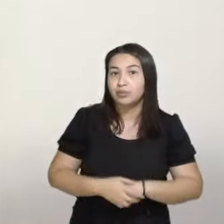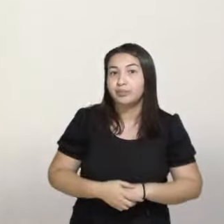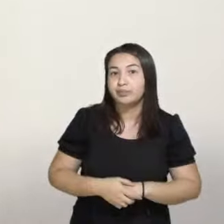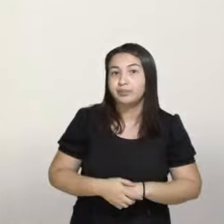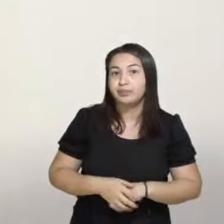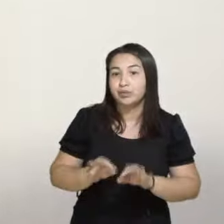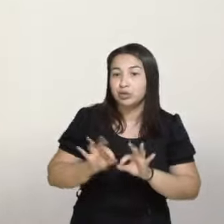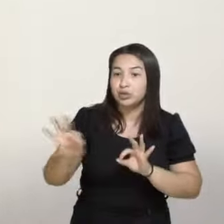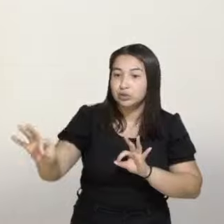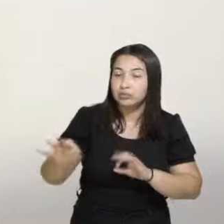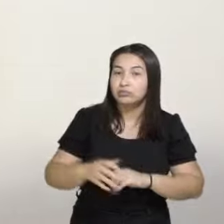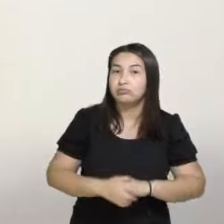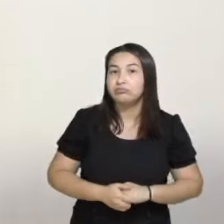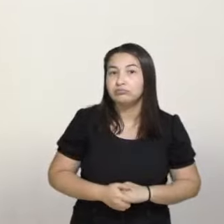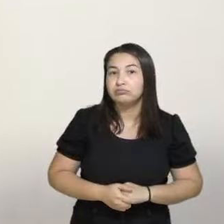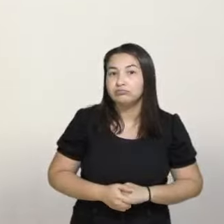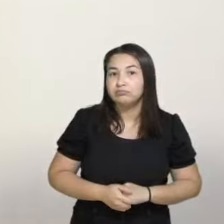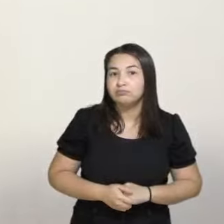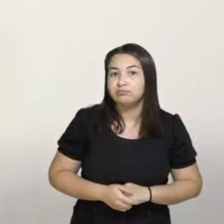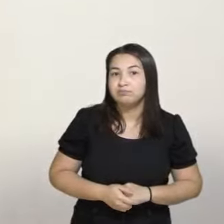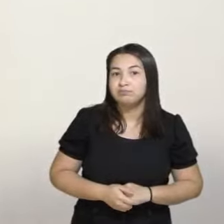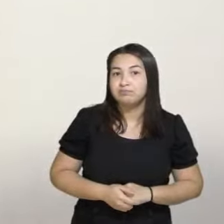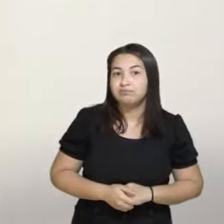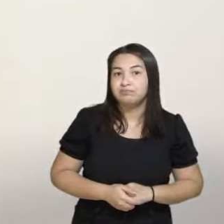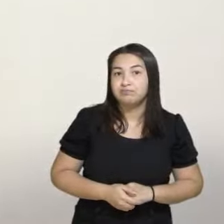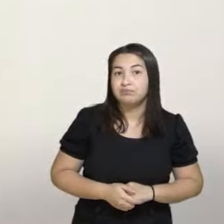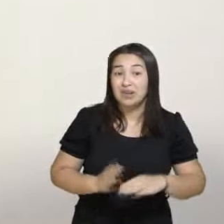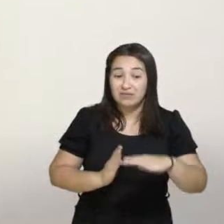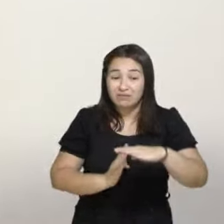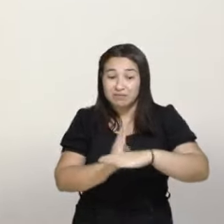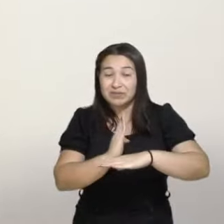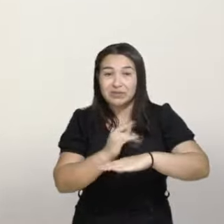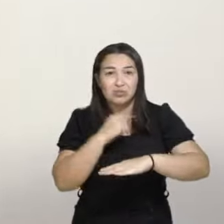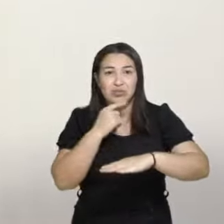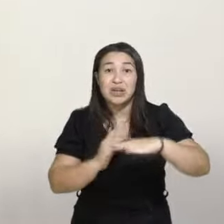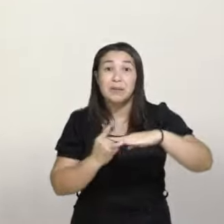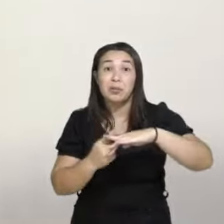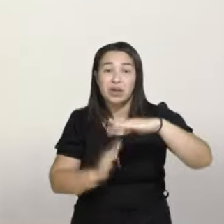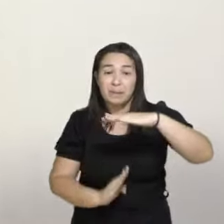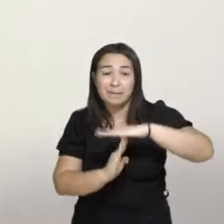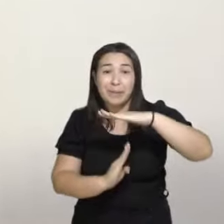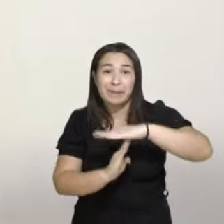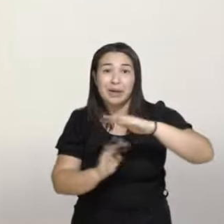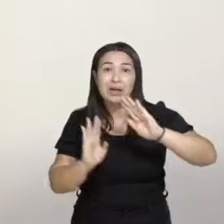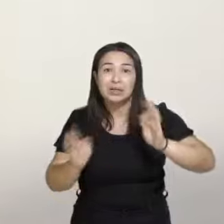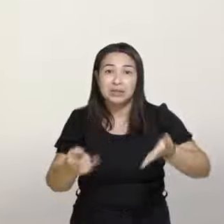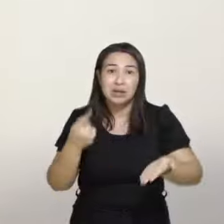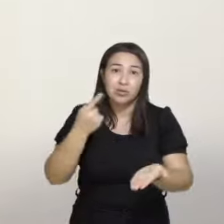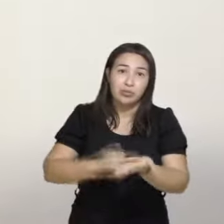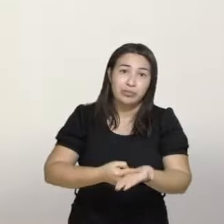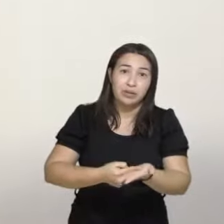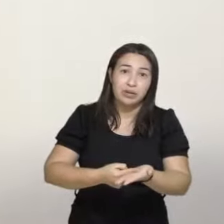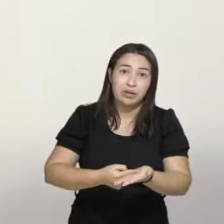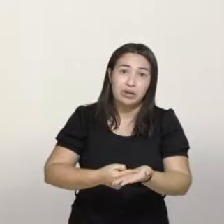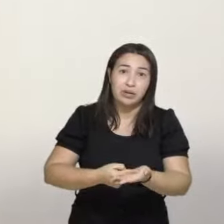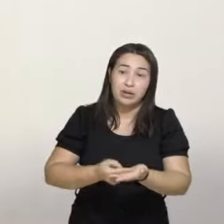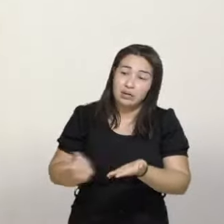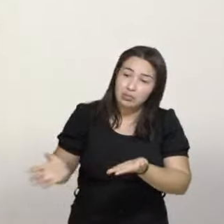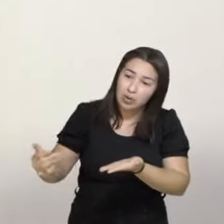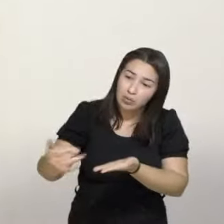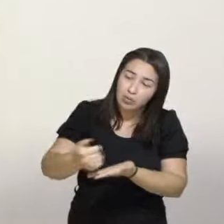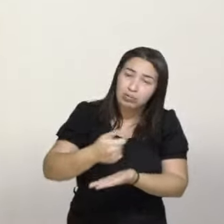extensão, que nós não conseguimos avançar porque o limite já está previsto, porque a gente não consegue arrecadar. Mas a